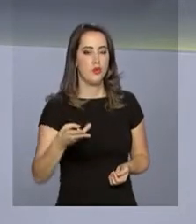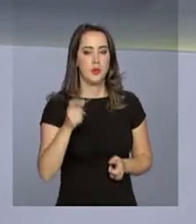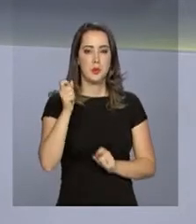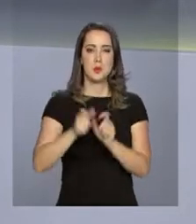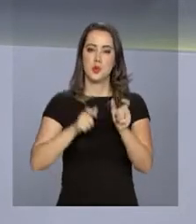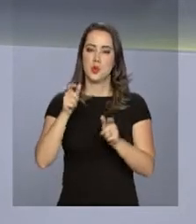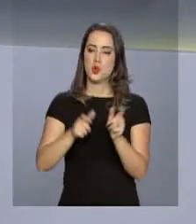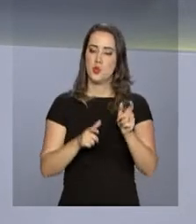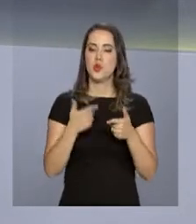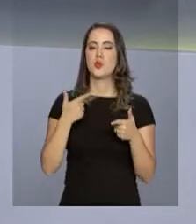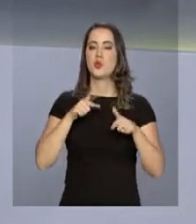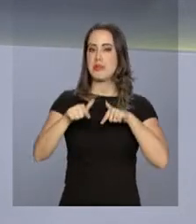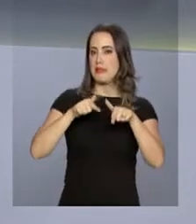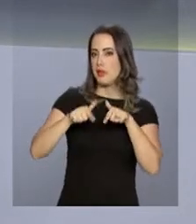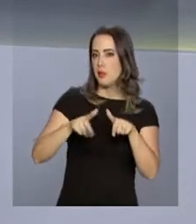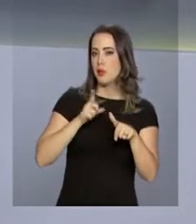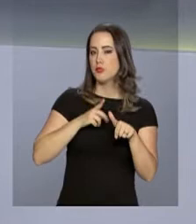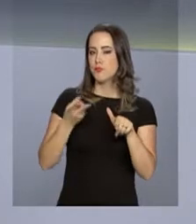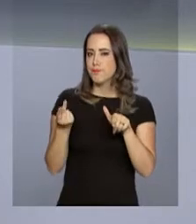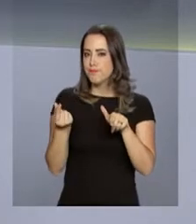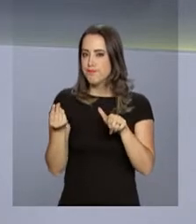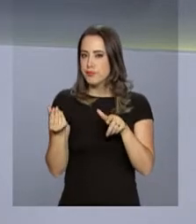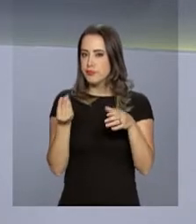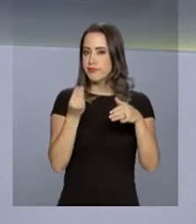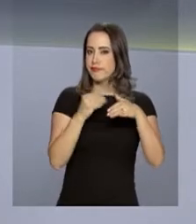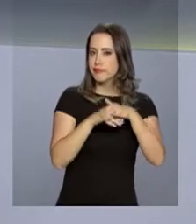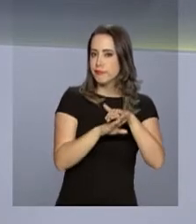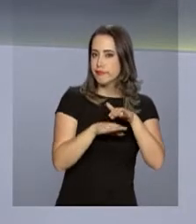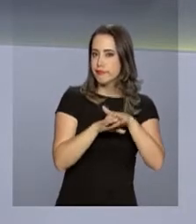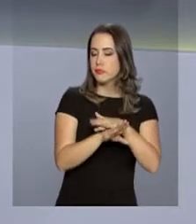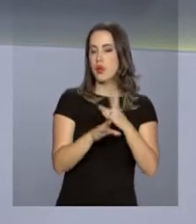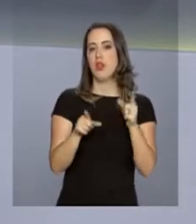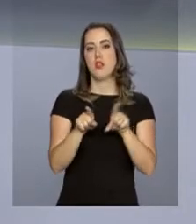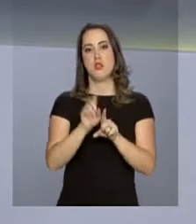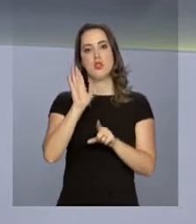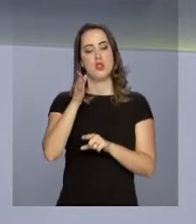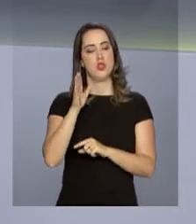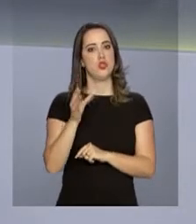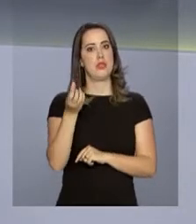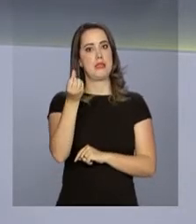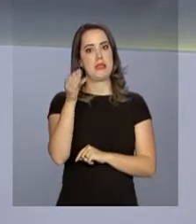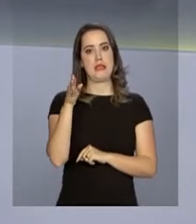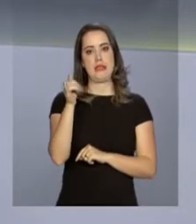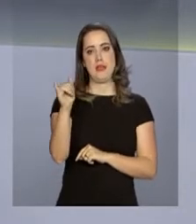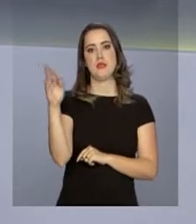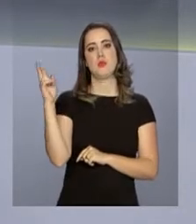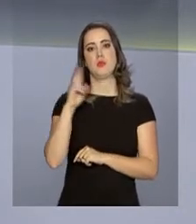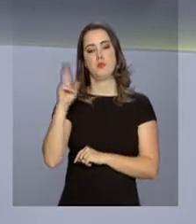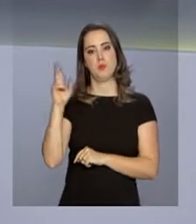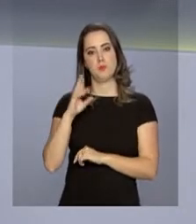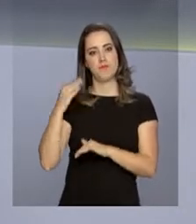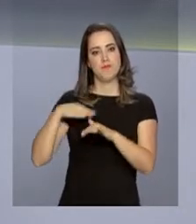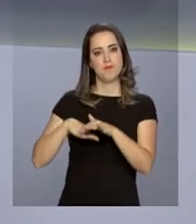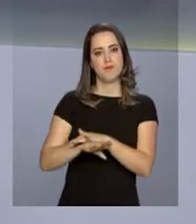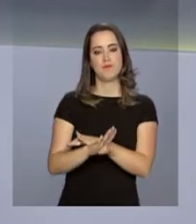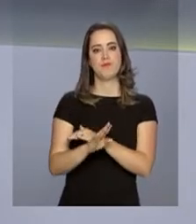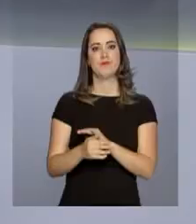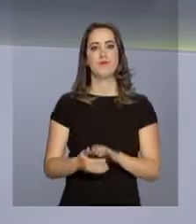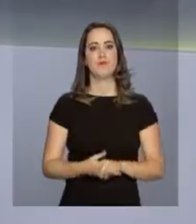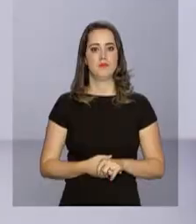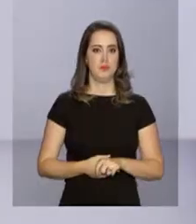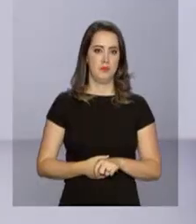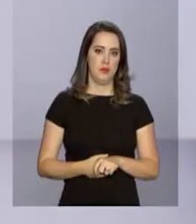trabalhadores já estão com esses valores nas contas vinculadas no total foram mais de 6 bilhões de reais depositados